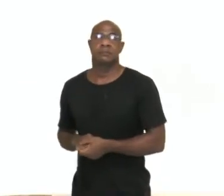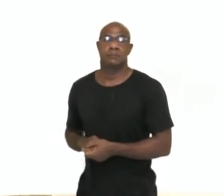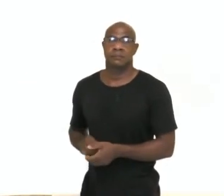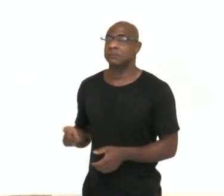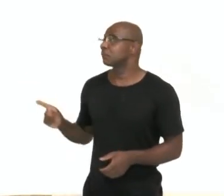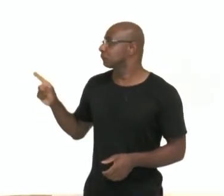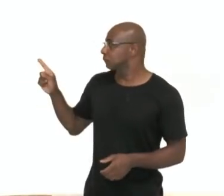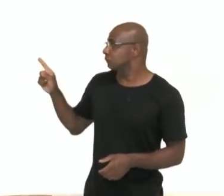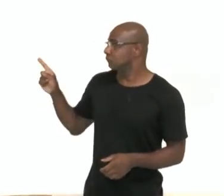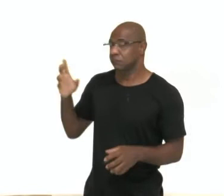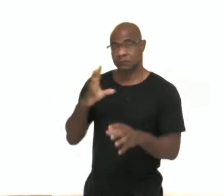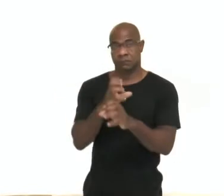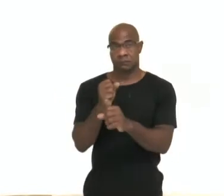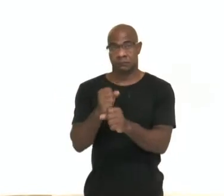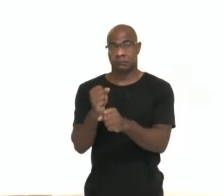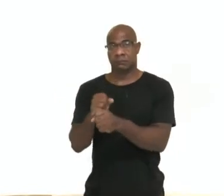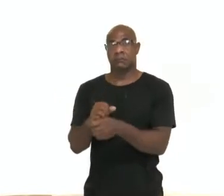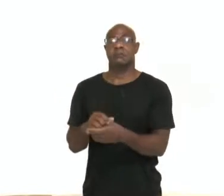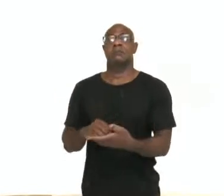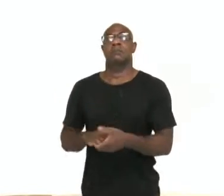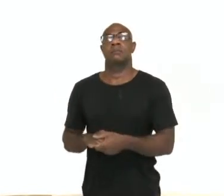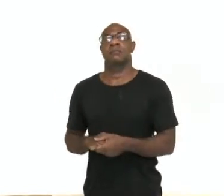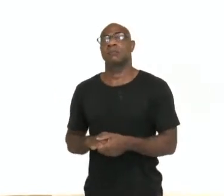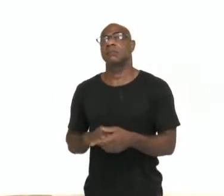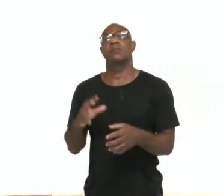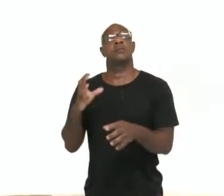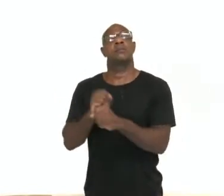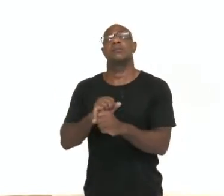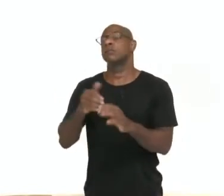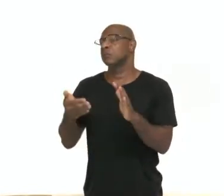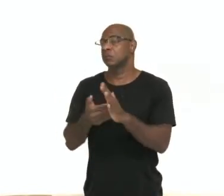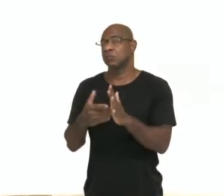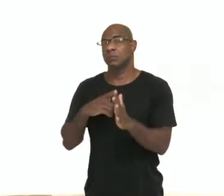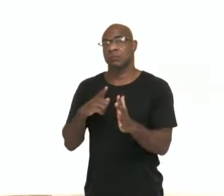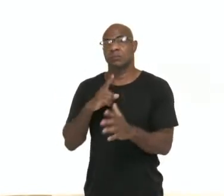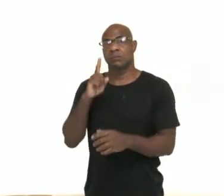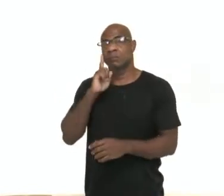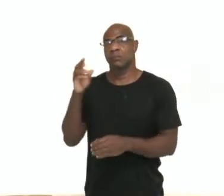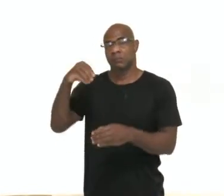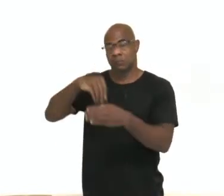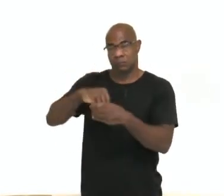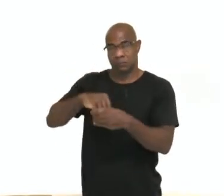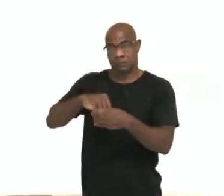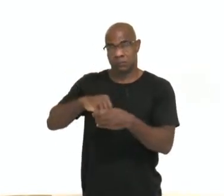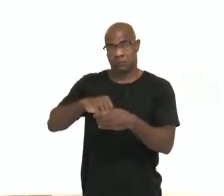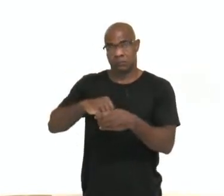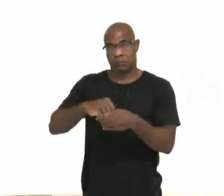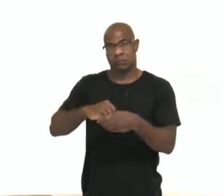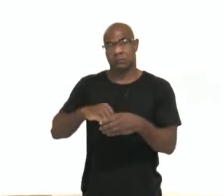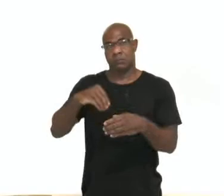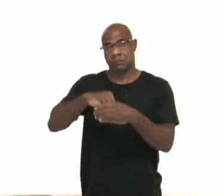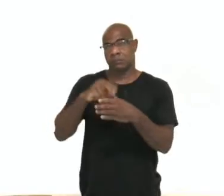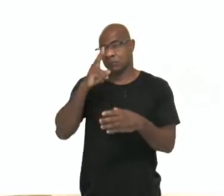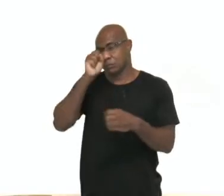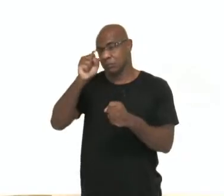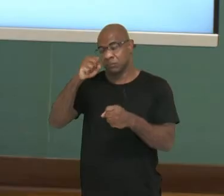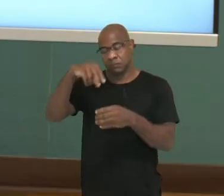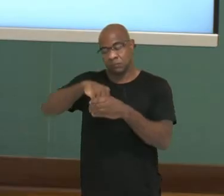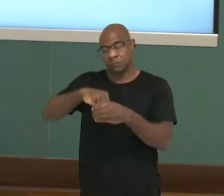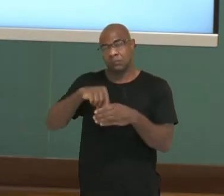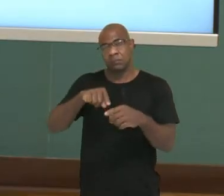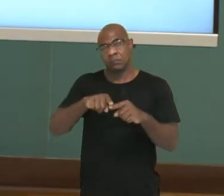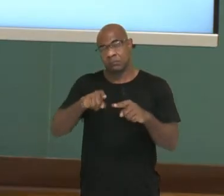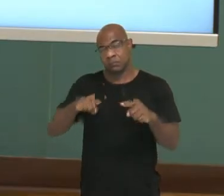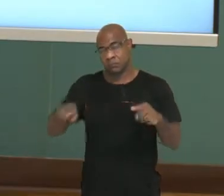tá? E, no total, eu vou ter a soma das resistências internas de cada gerador, vai ser a resistência equivalente